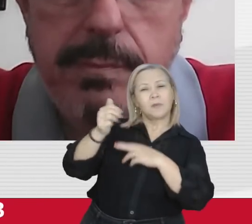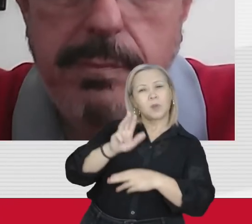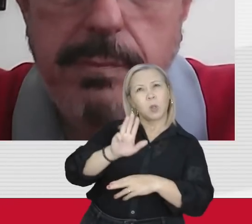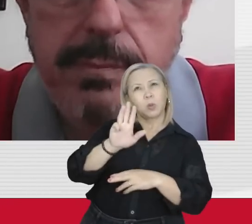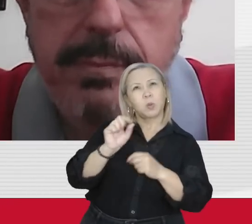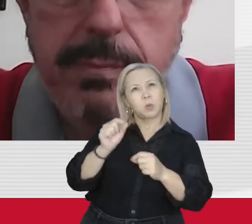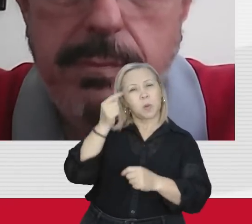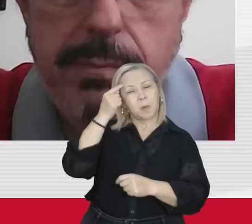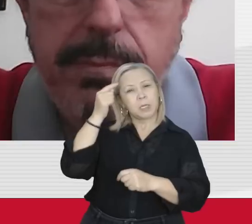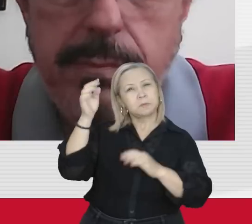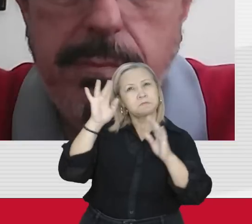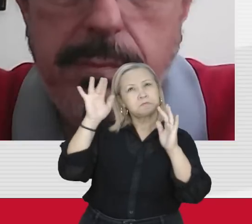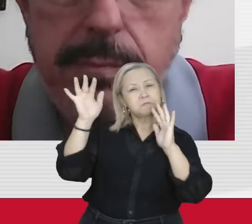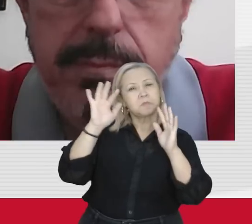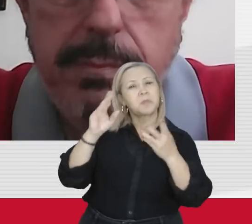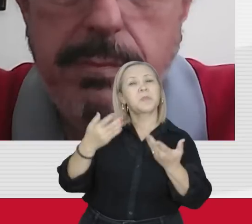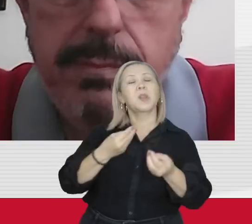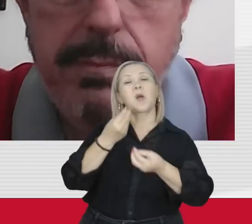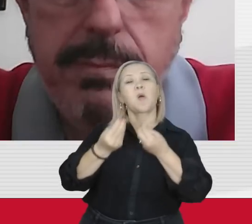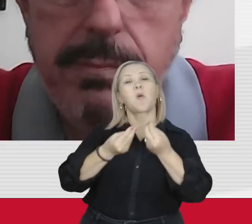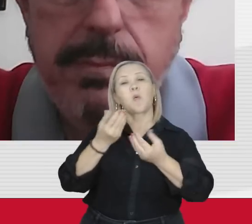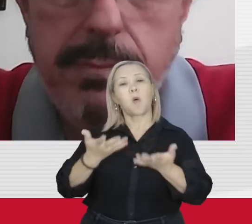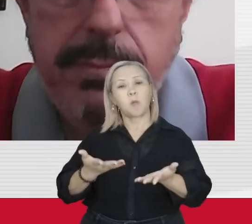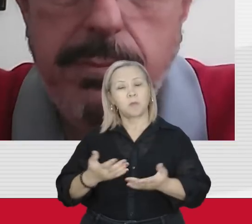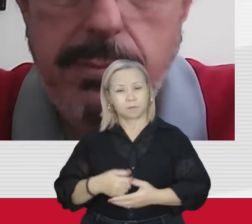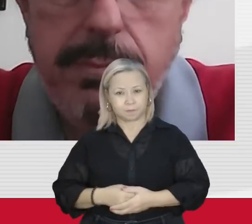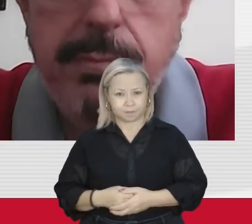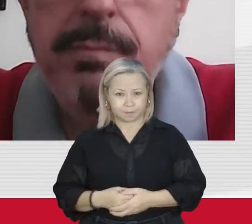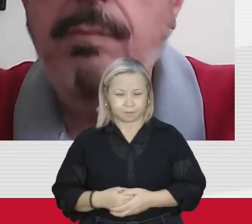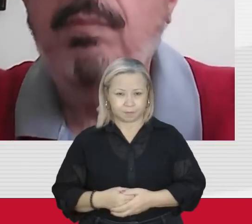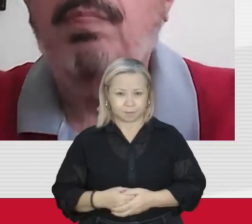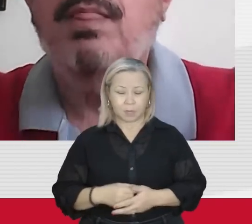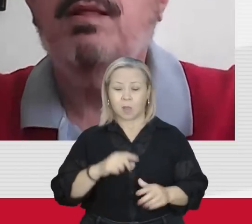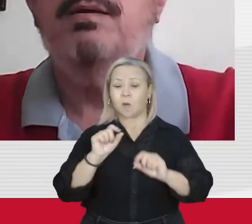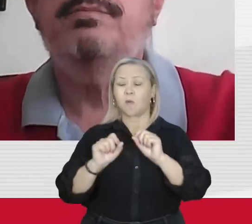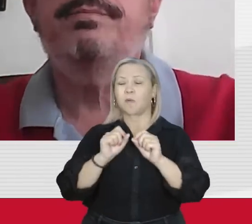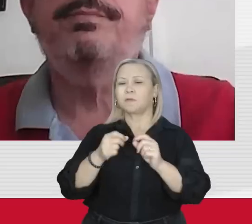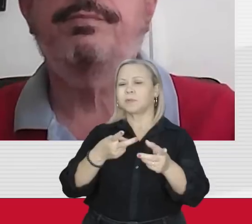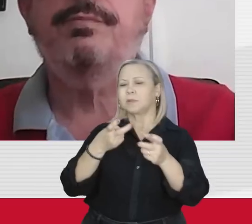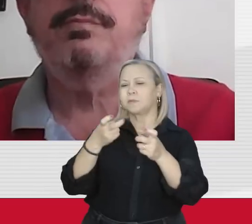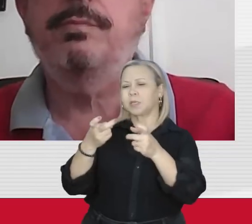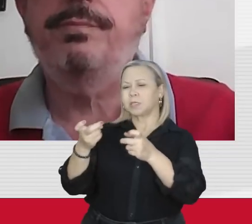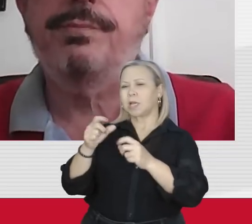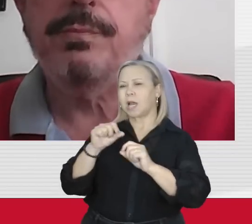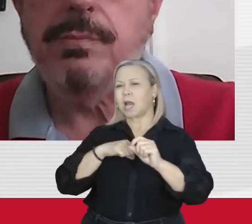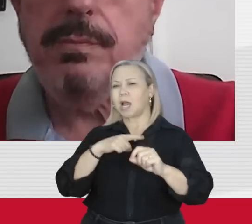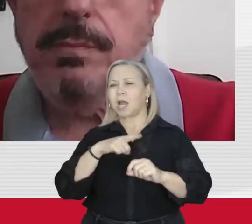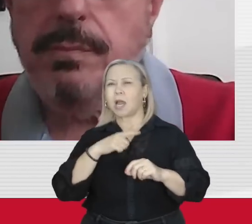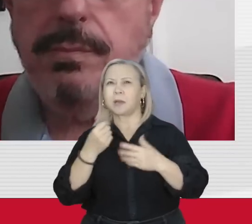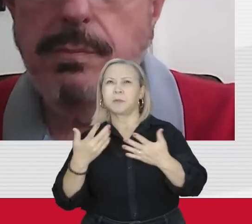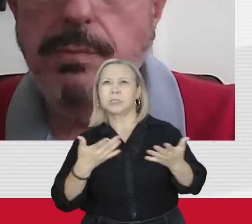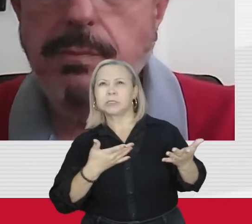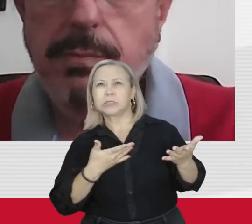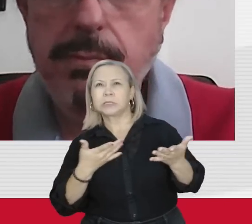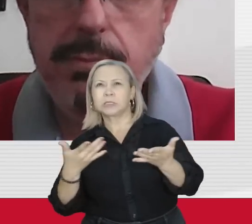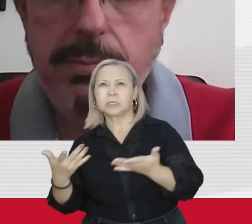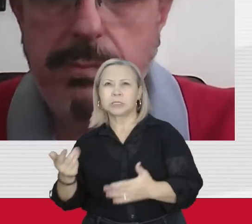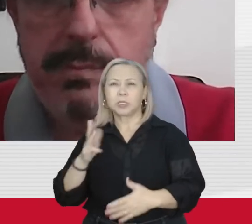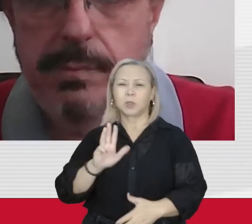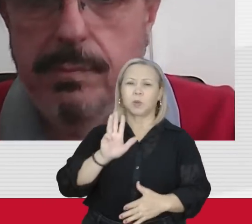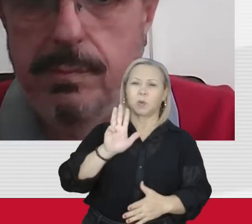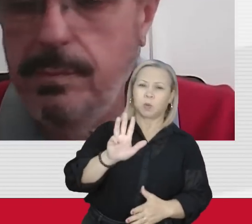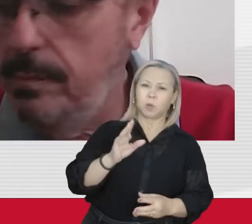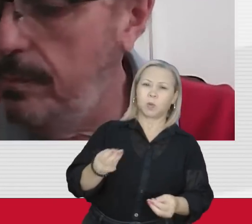essa vitória não só possível, como provável? O que você vê que tem aí, que ele carrega, que ele transporta, que nos dá